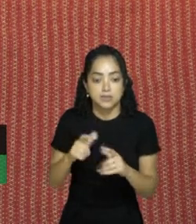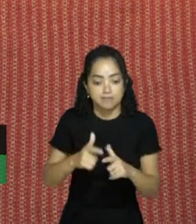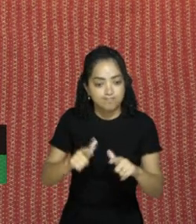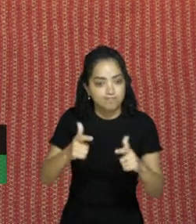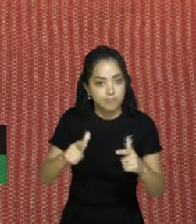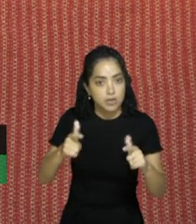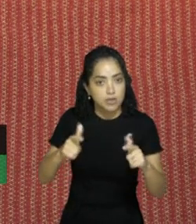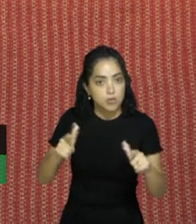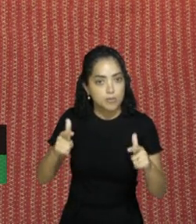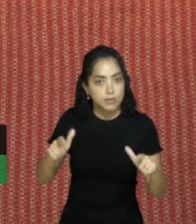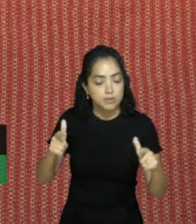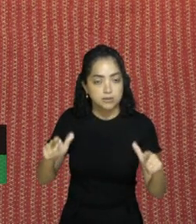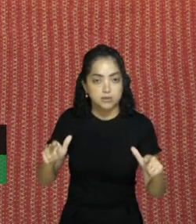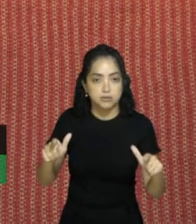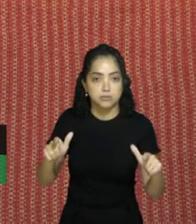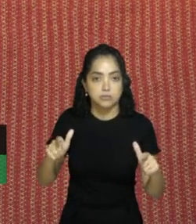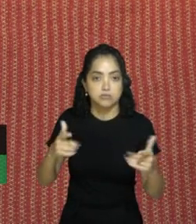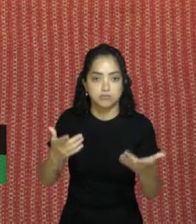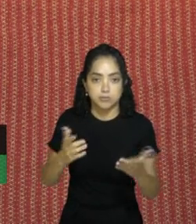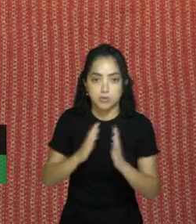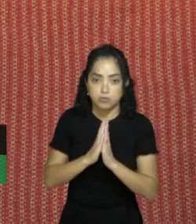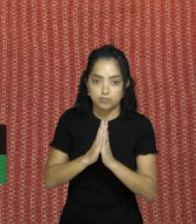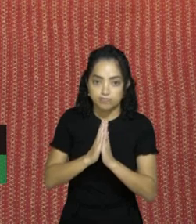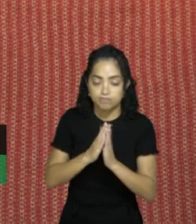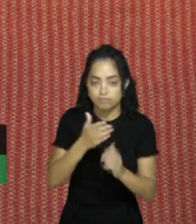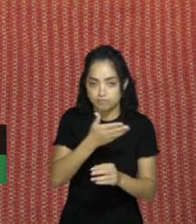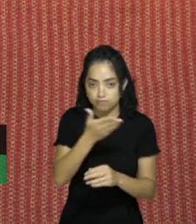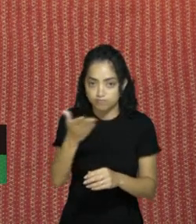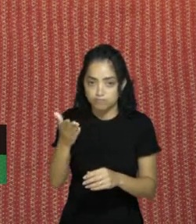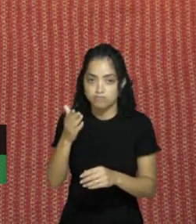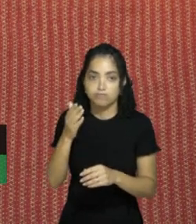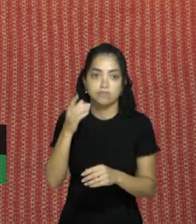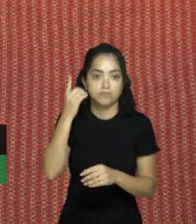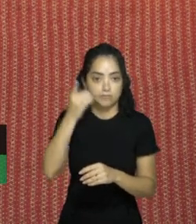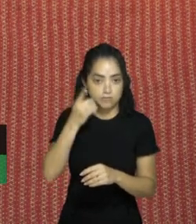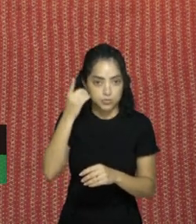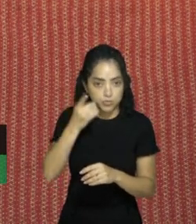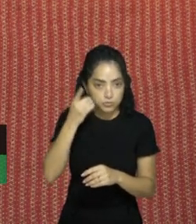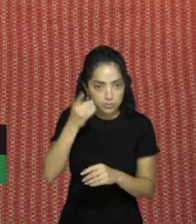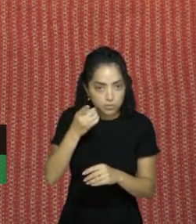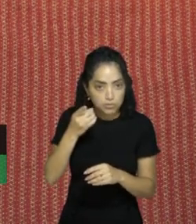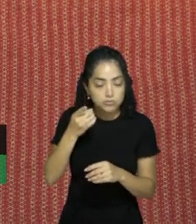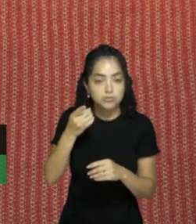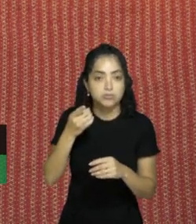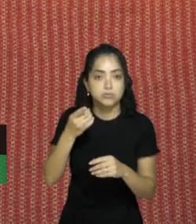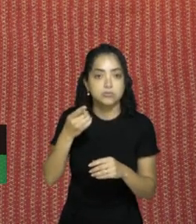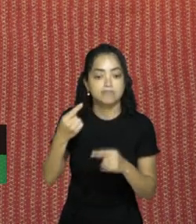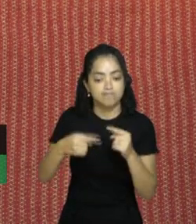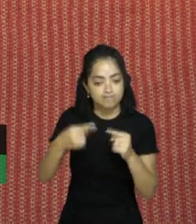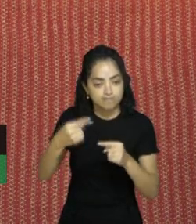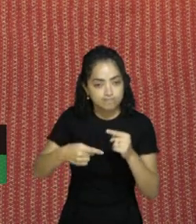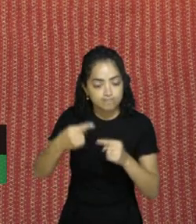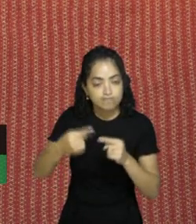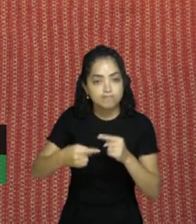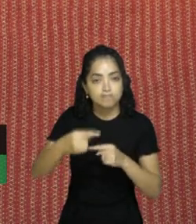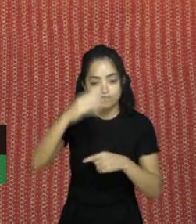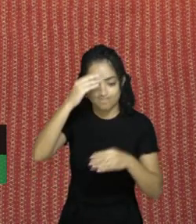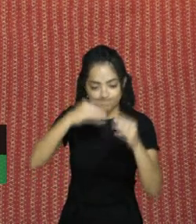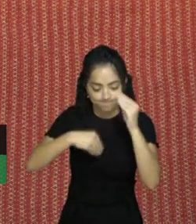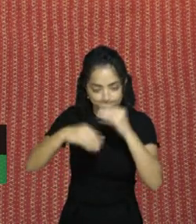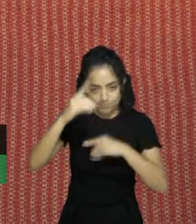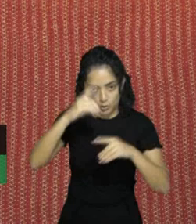e eu conclamo aí os nossos colegas a tratarmos de forma aberta a depressão com algo